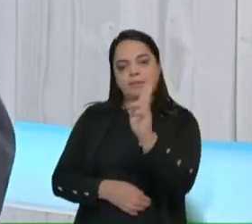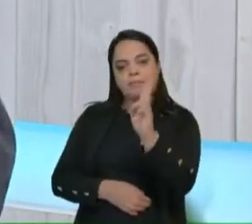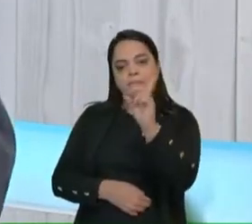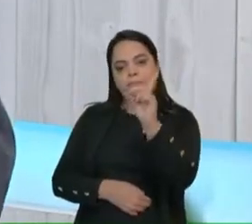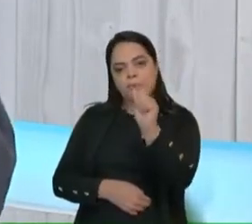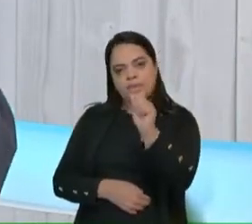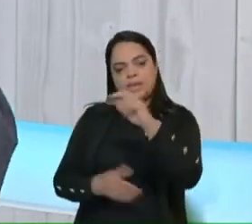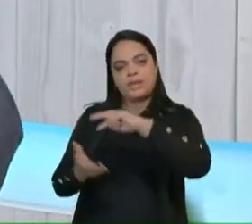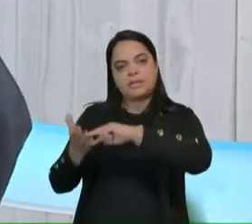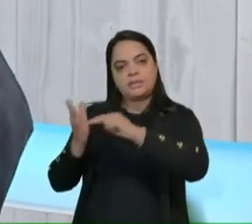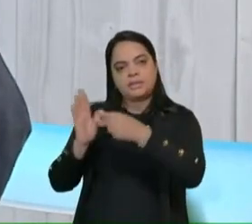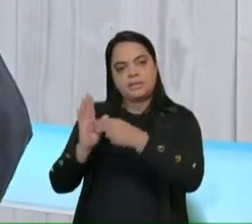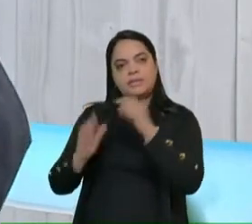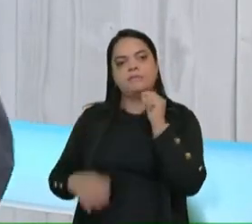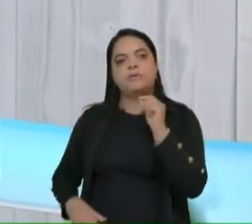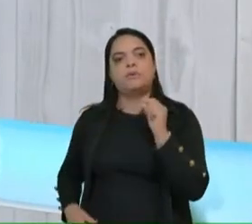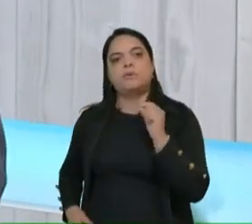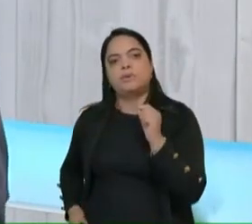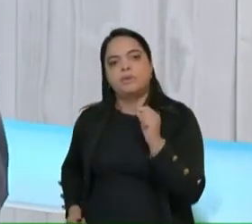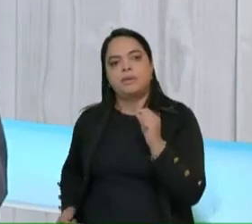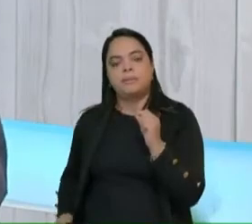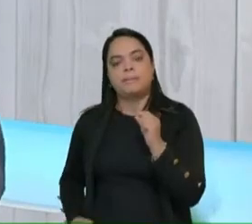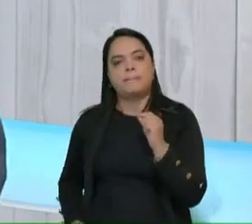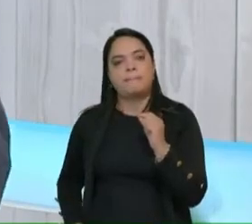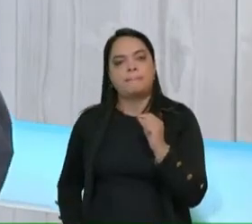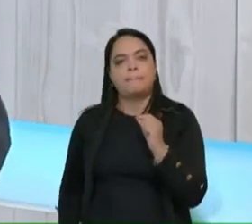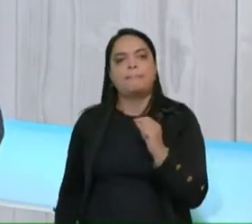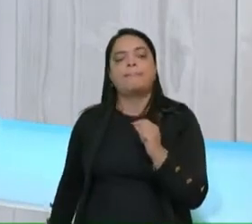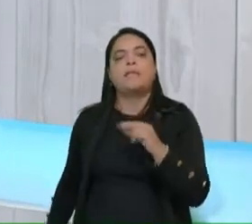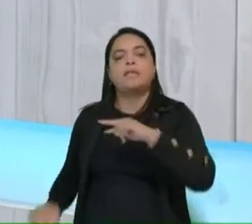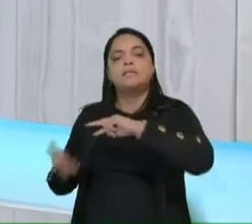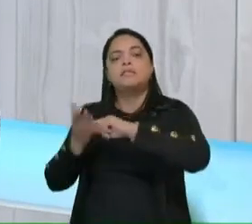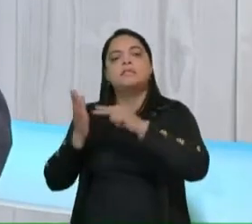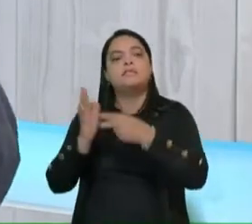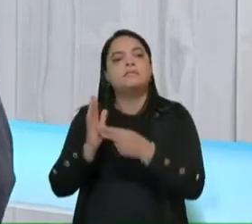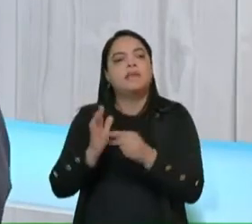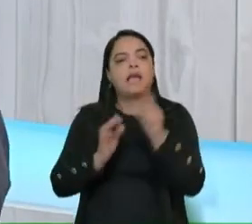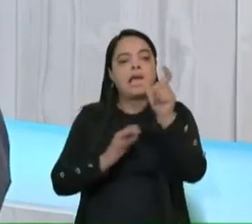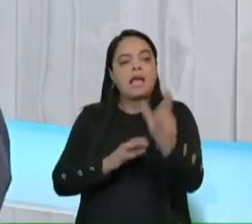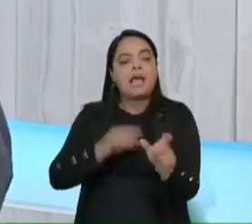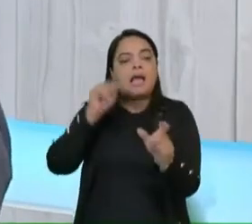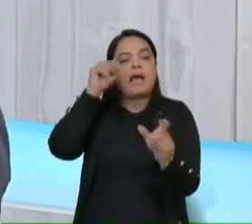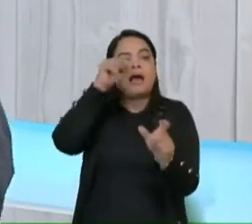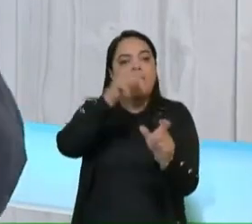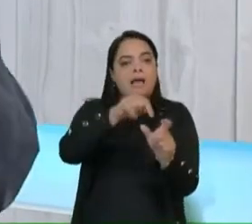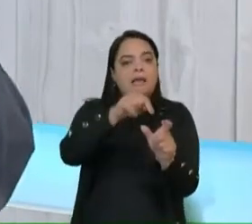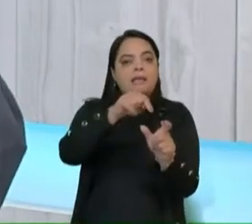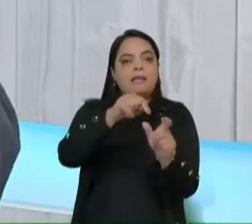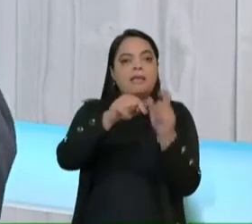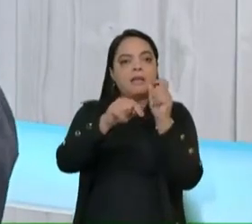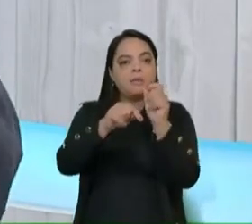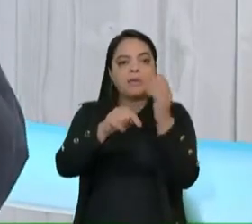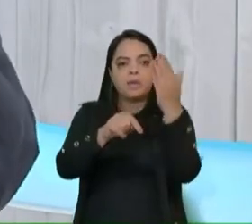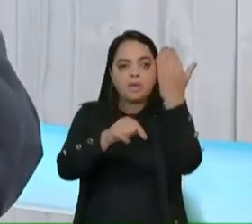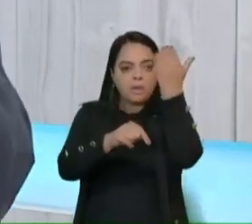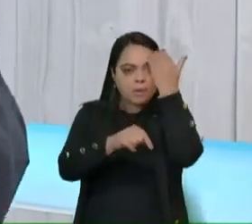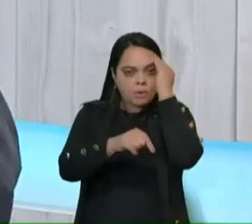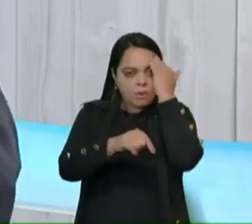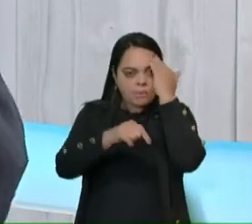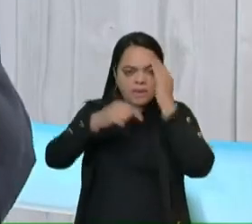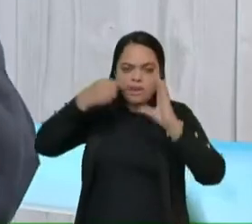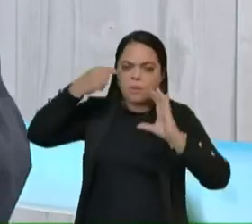significa né ele vem da origem da palavra Bud que significa aquele ou aquela que compreendeu em